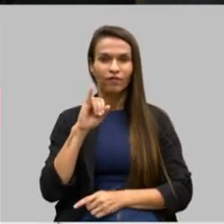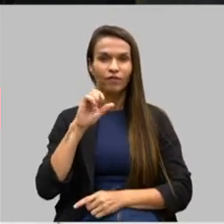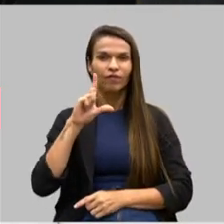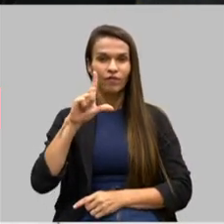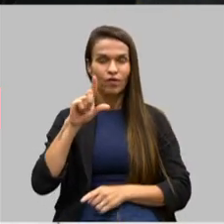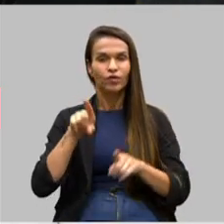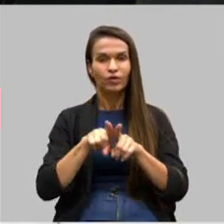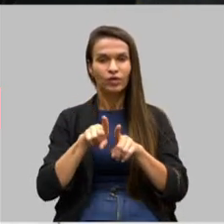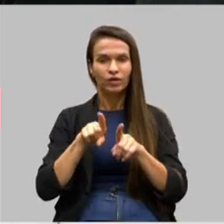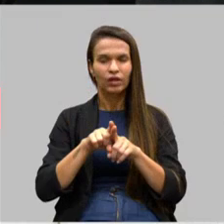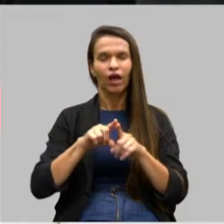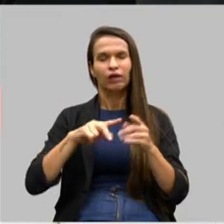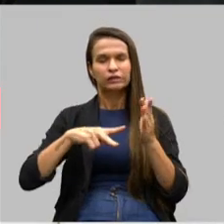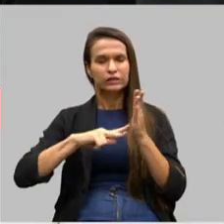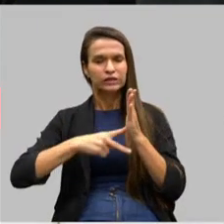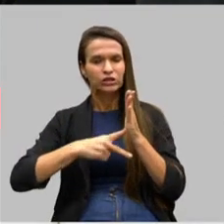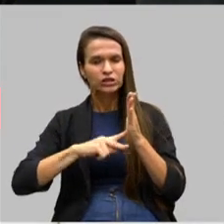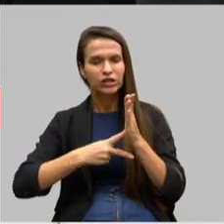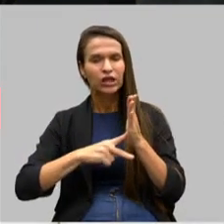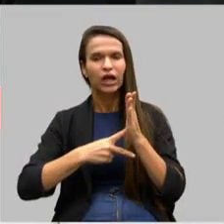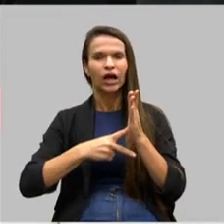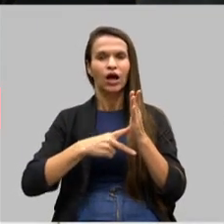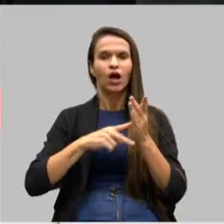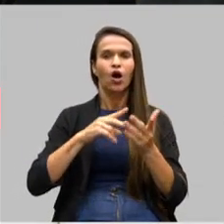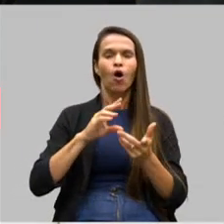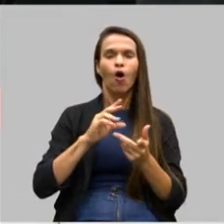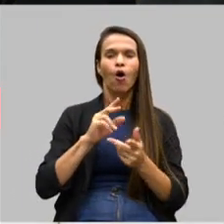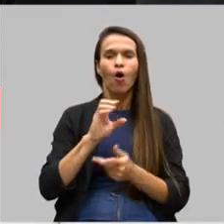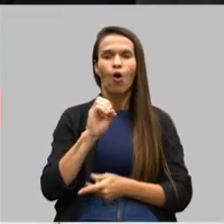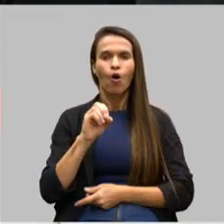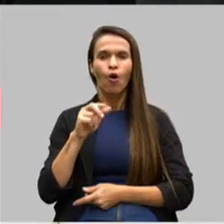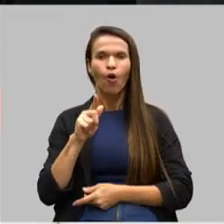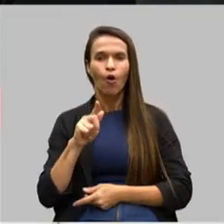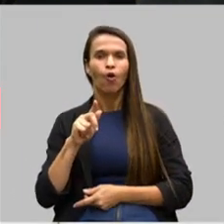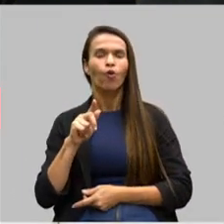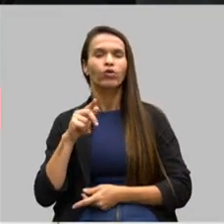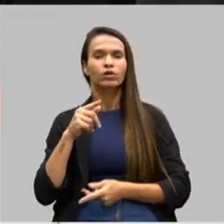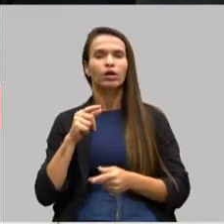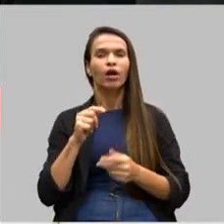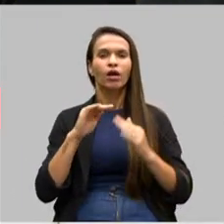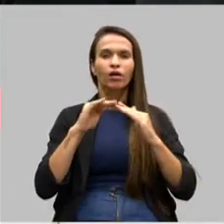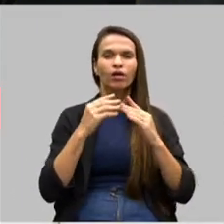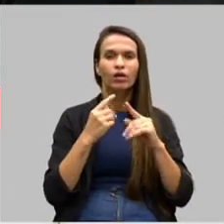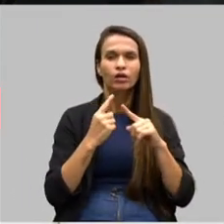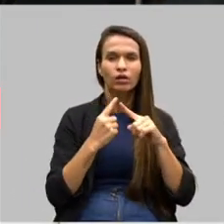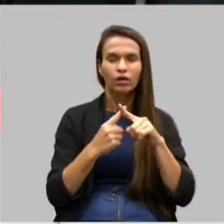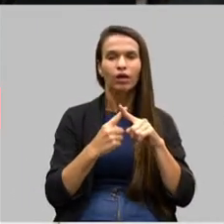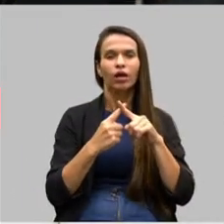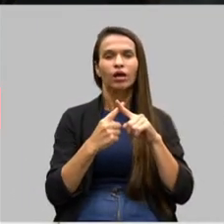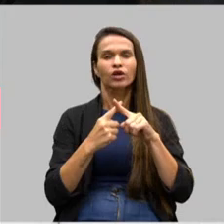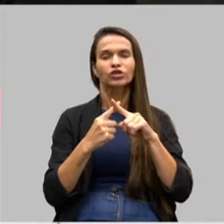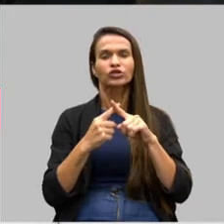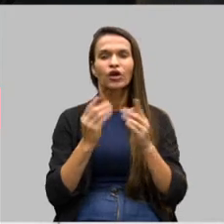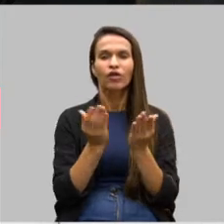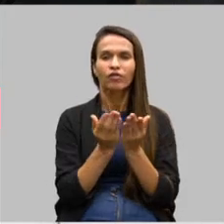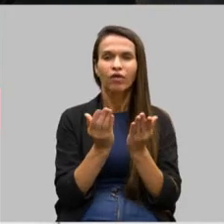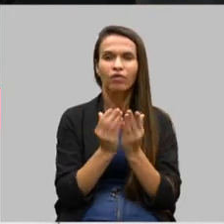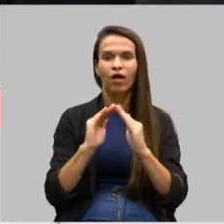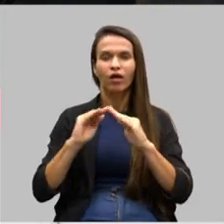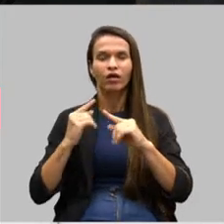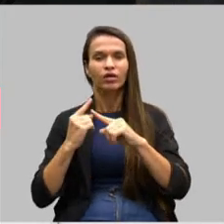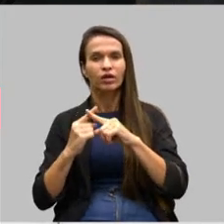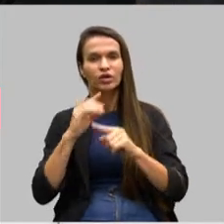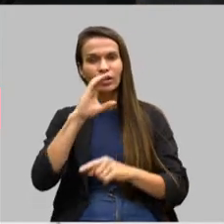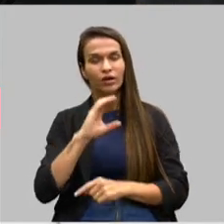naturezas, sindicatos, ONGs, igrejas evangélicas, igreja católica, todas essas organizações